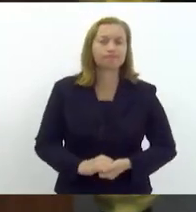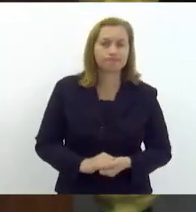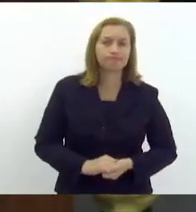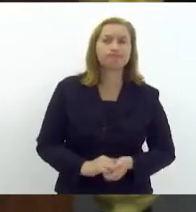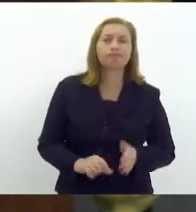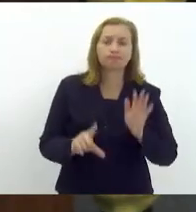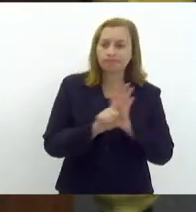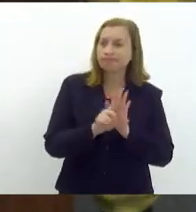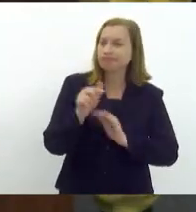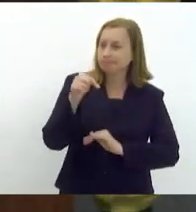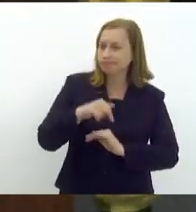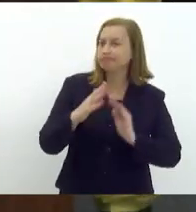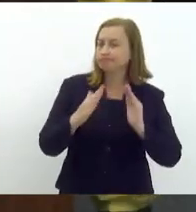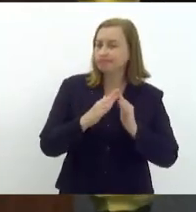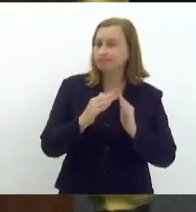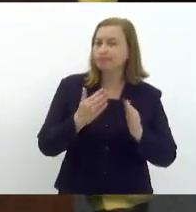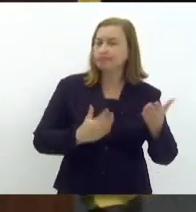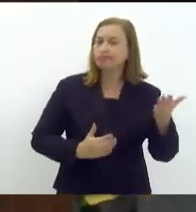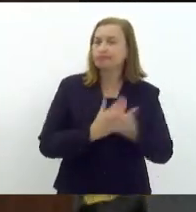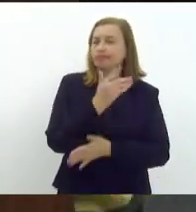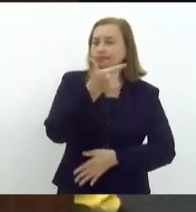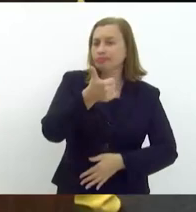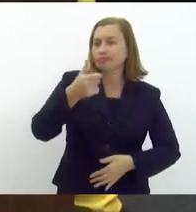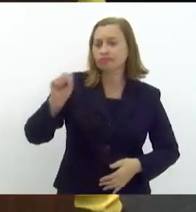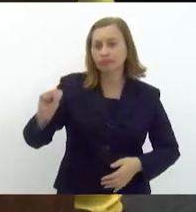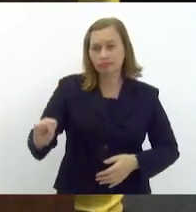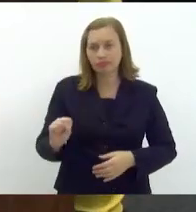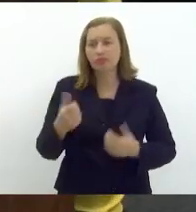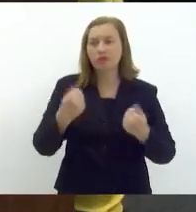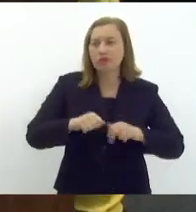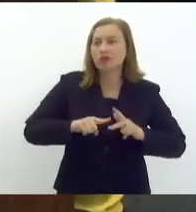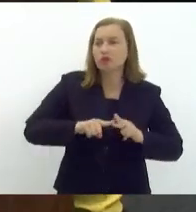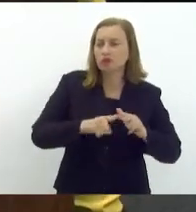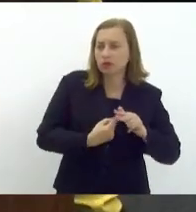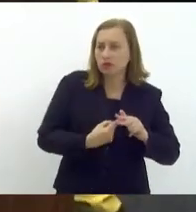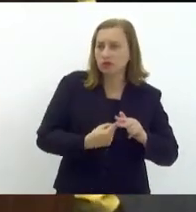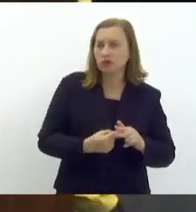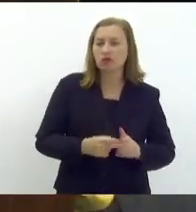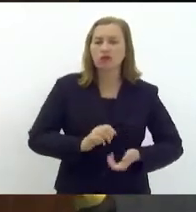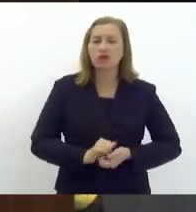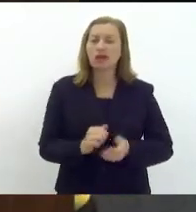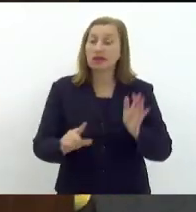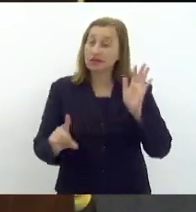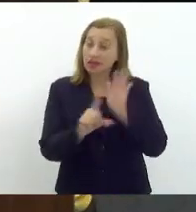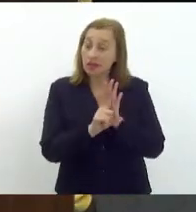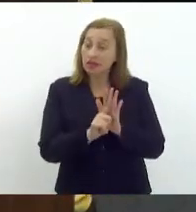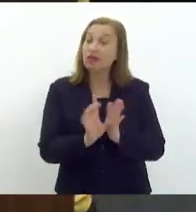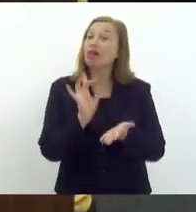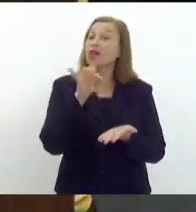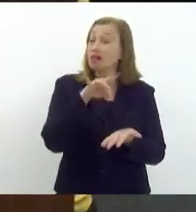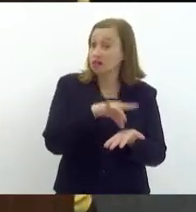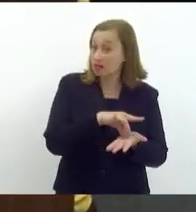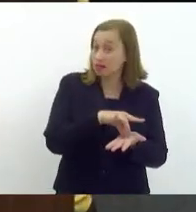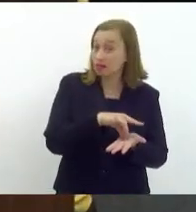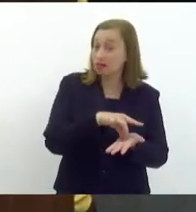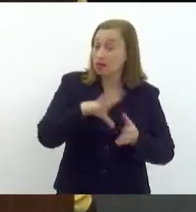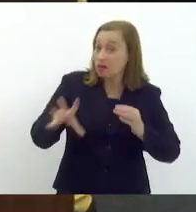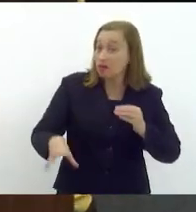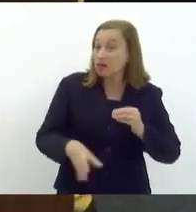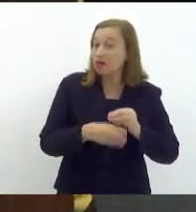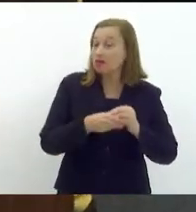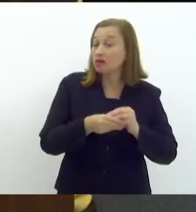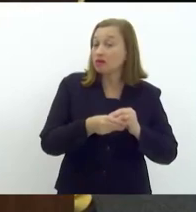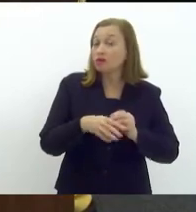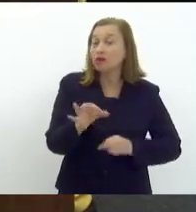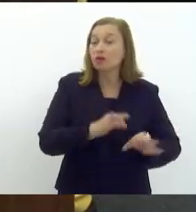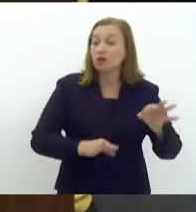eu falei desta casa aprovada em 2018 e que ainda carece de regulamentação essa lei na realidade implementa o plano